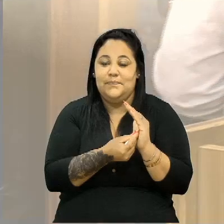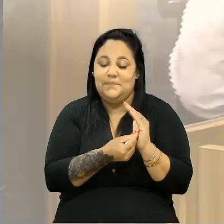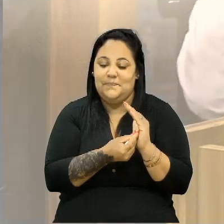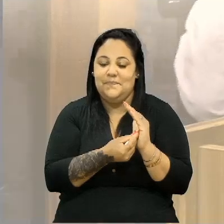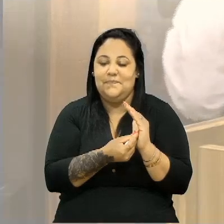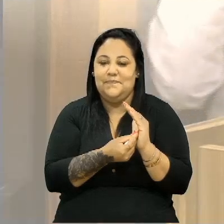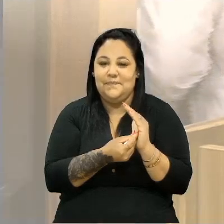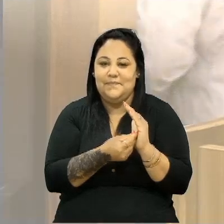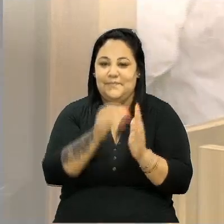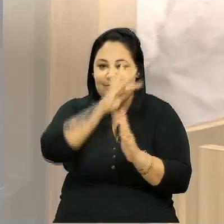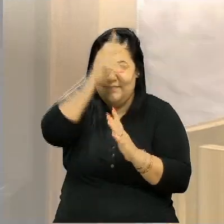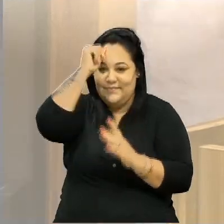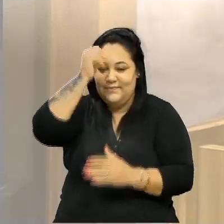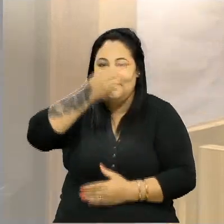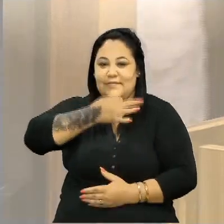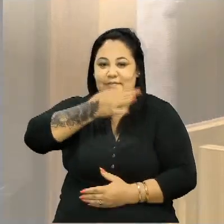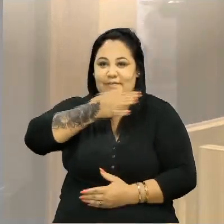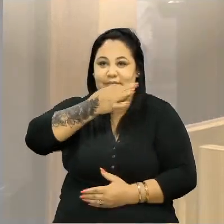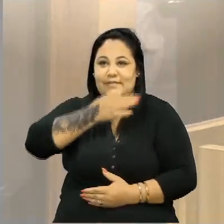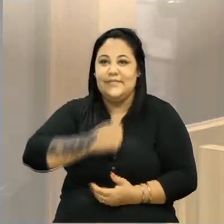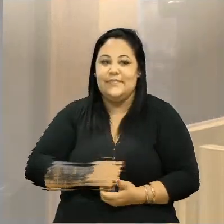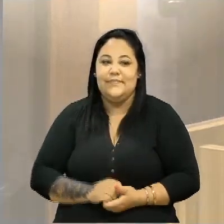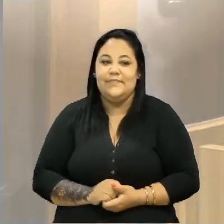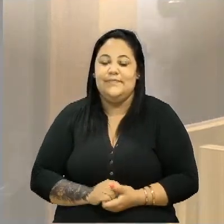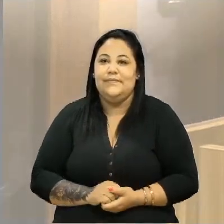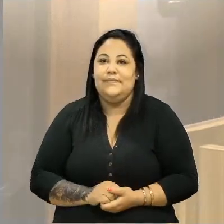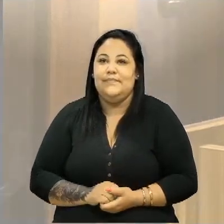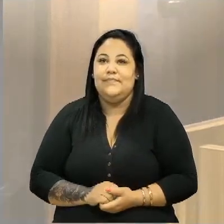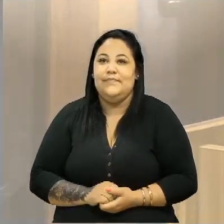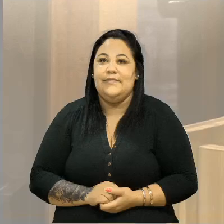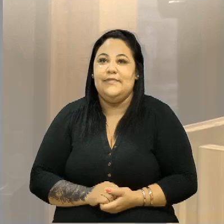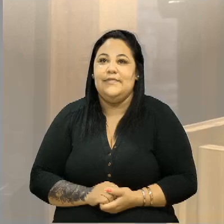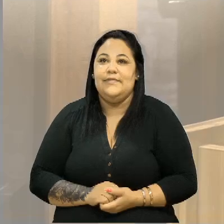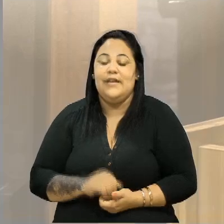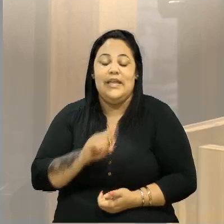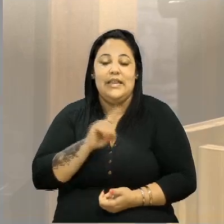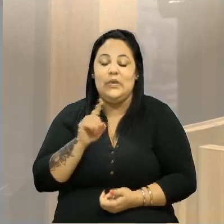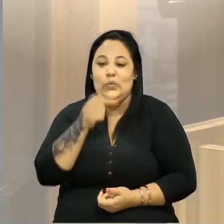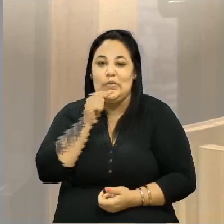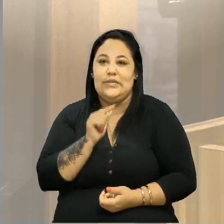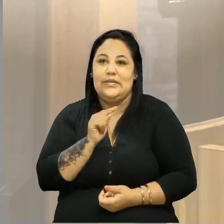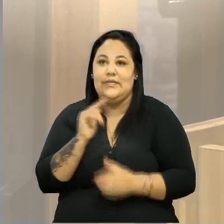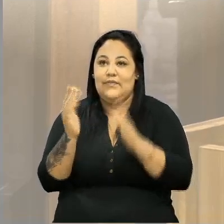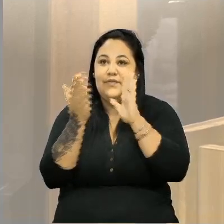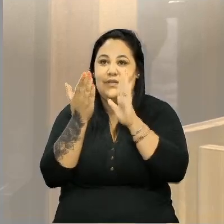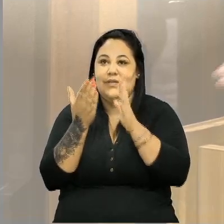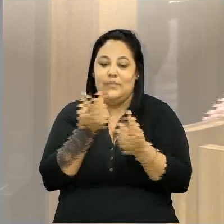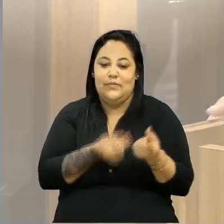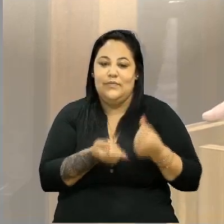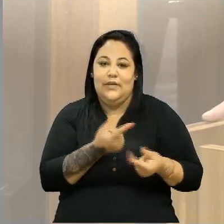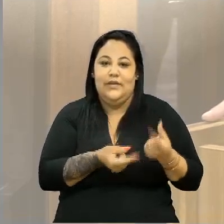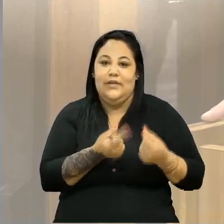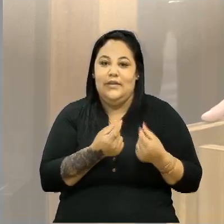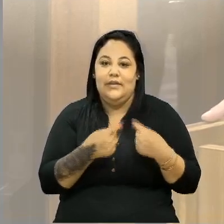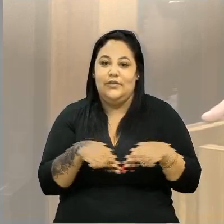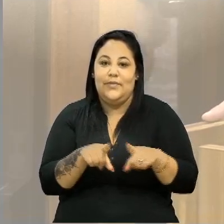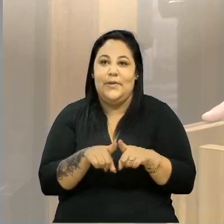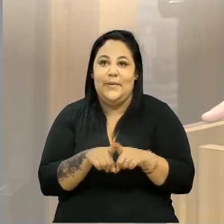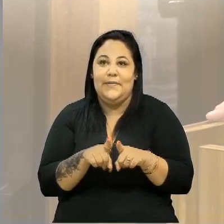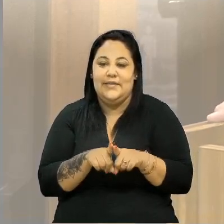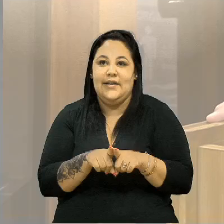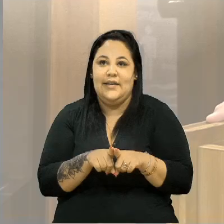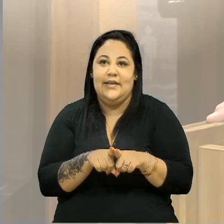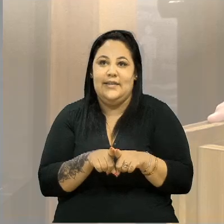para a Prefeitura de Caxias do Sul. Hoje, a gente sabe que esse valor não cobre os custos. Secretaria de Obras, depois de um levantamento